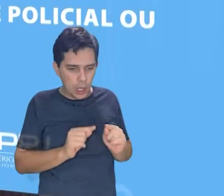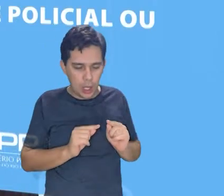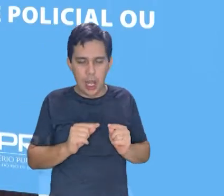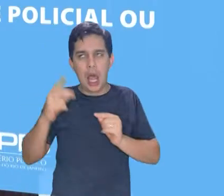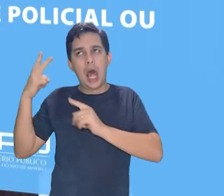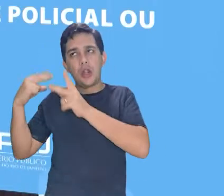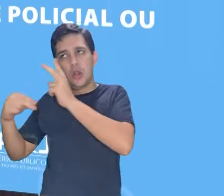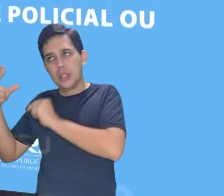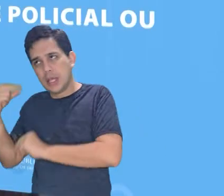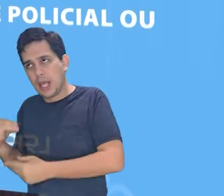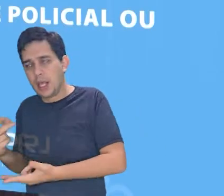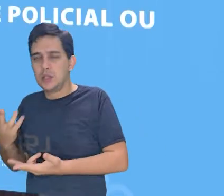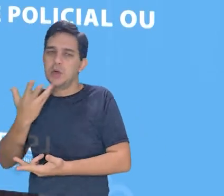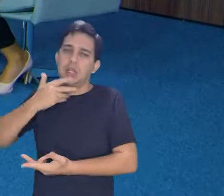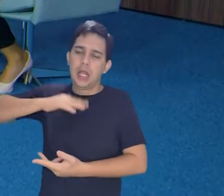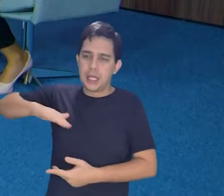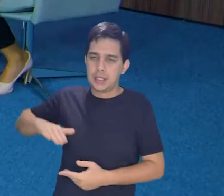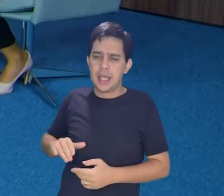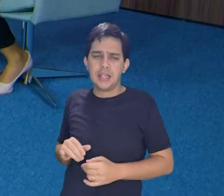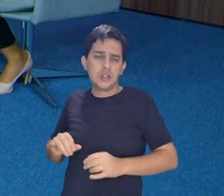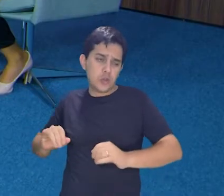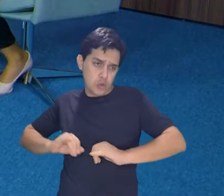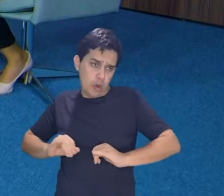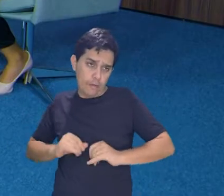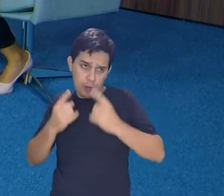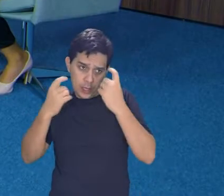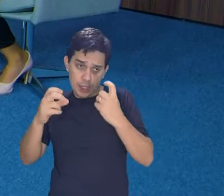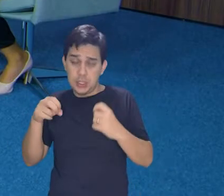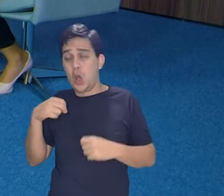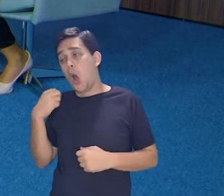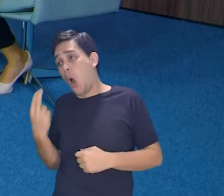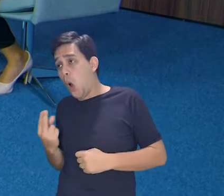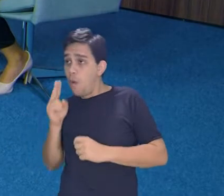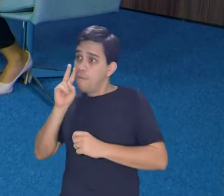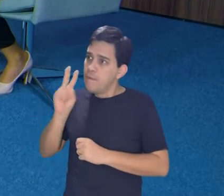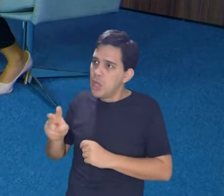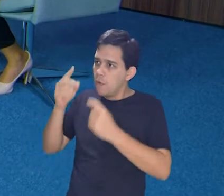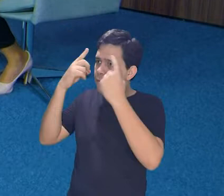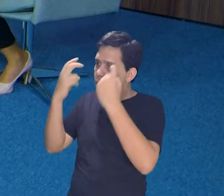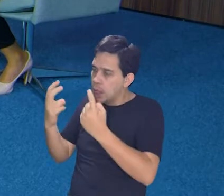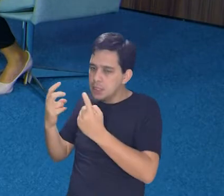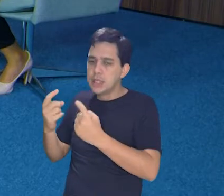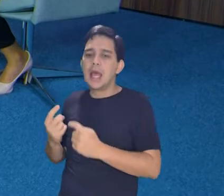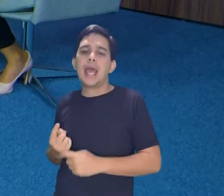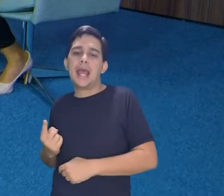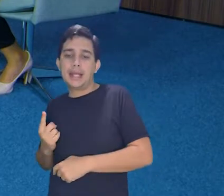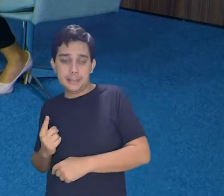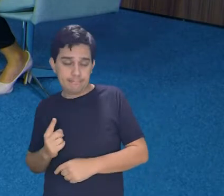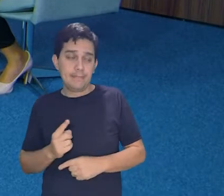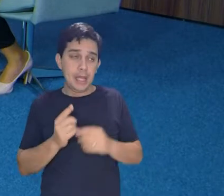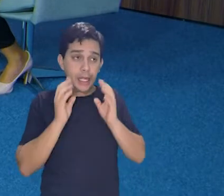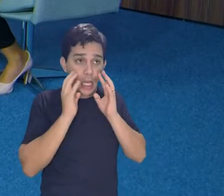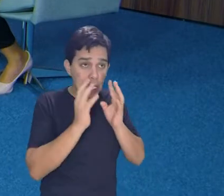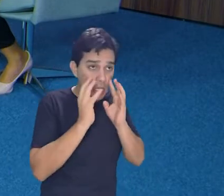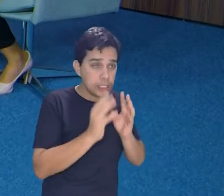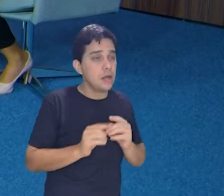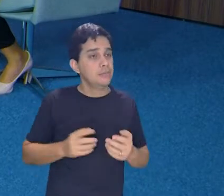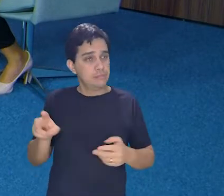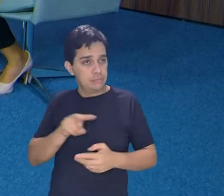vítima ou testemunha de violência. O depoimento especial ele é regulado pelos artigos 8º